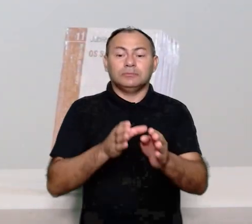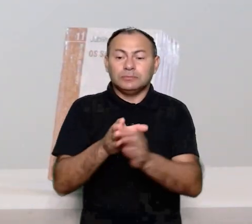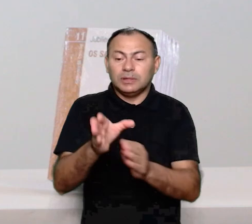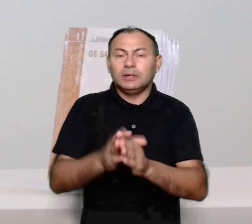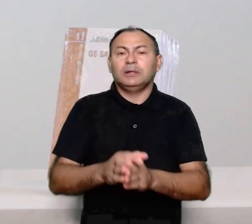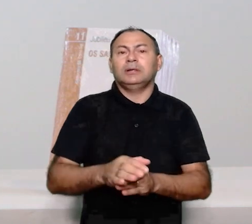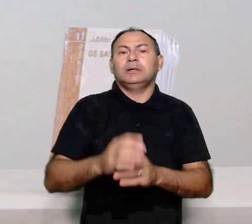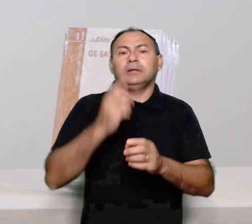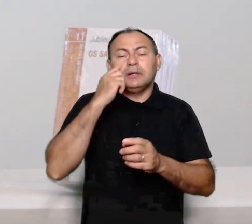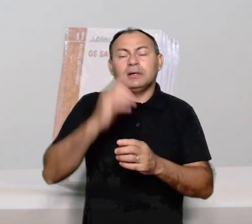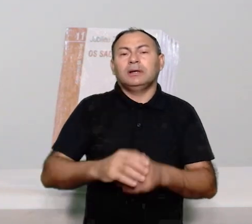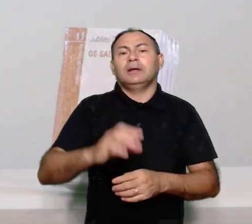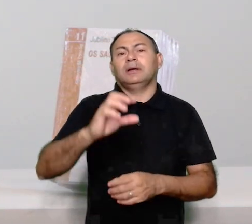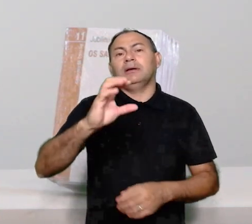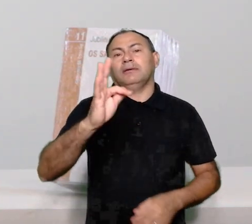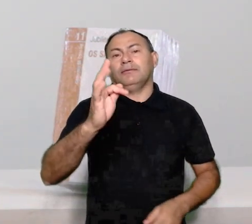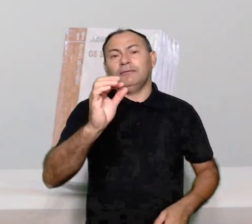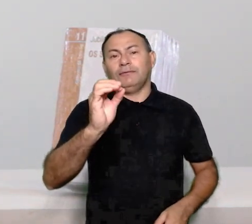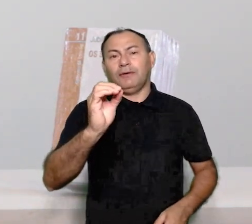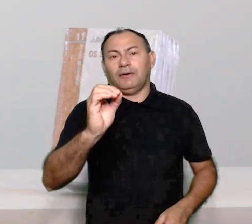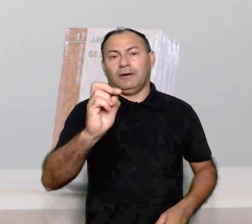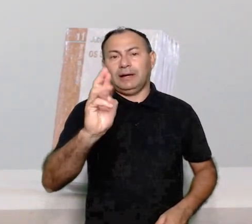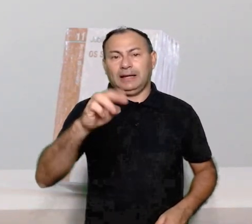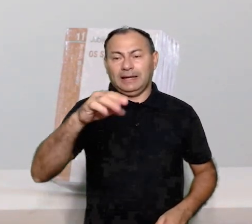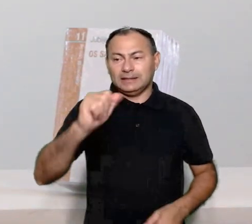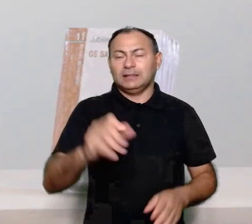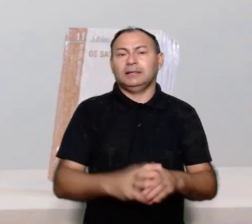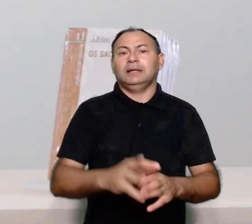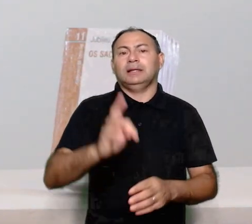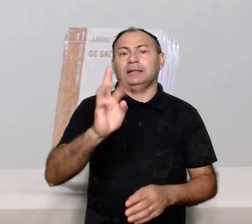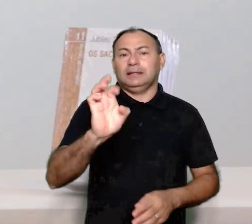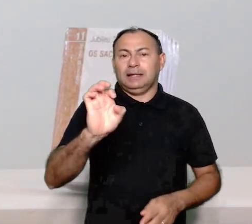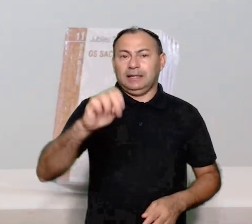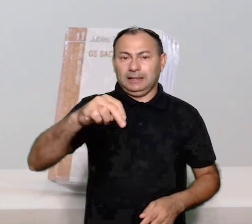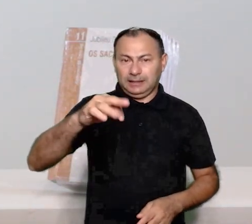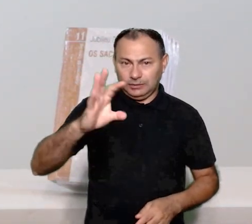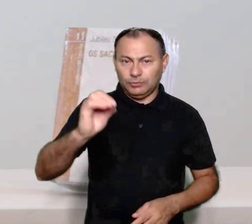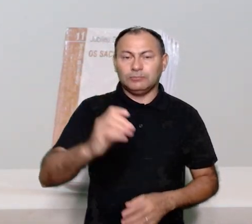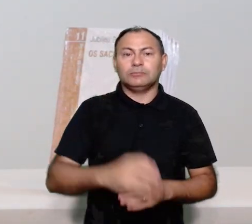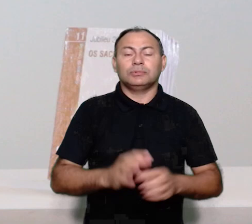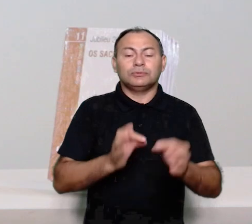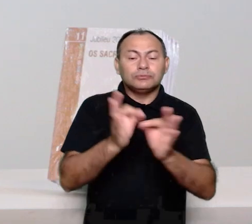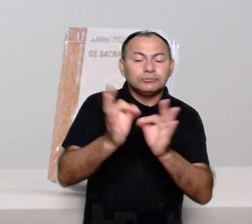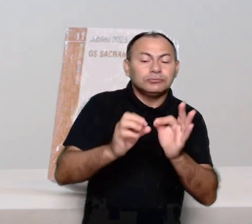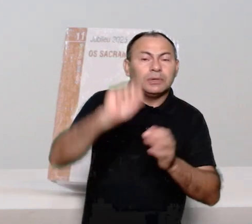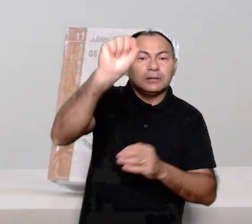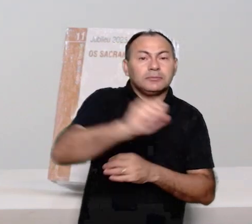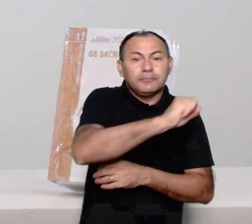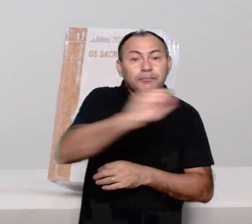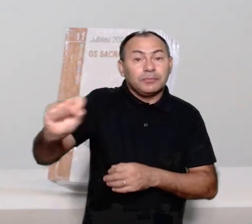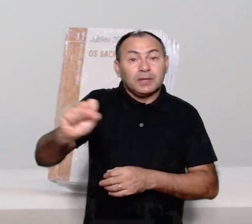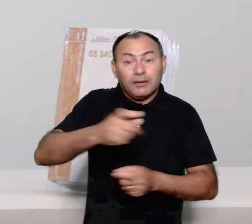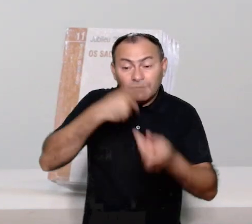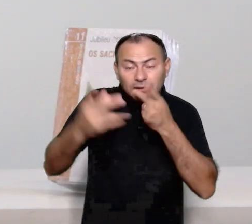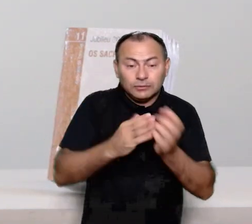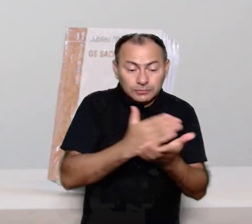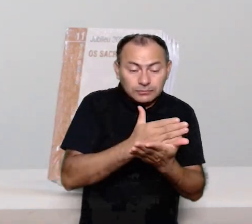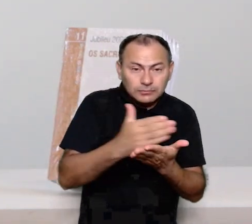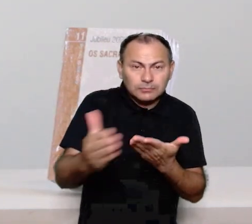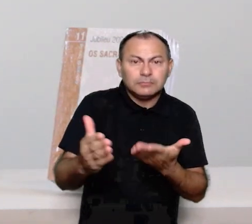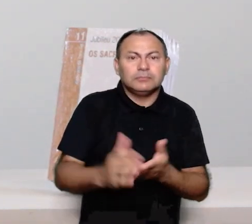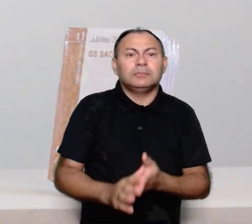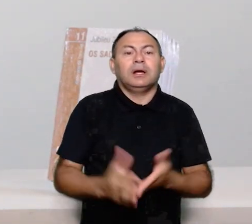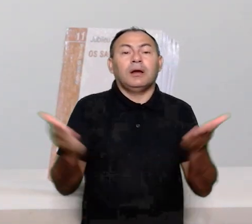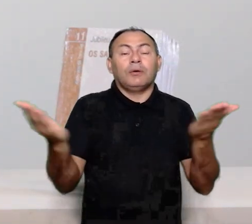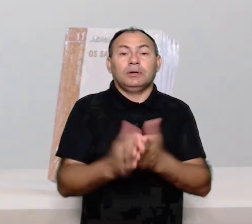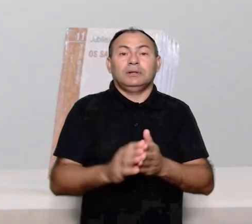concílios sucessivos, o de Florença, o de Trento, sobretudo, a normativa sobre os sacramentos. como eu havia dito no início,